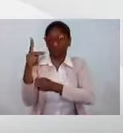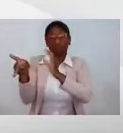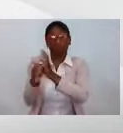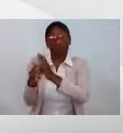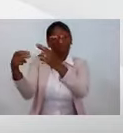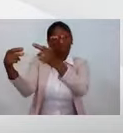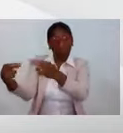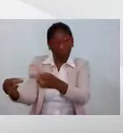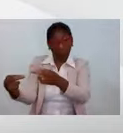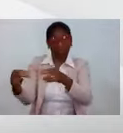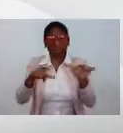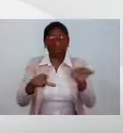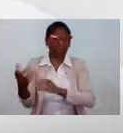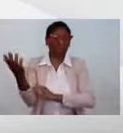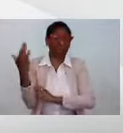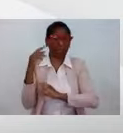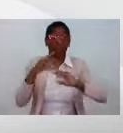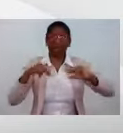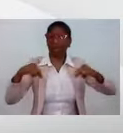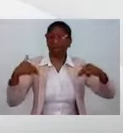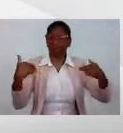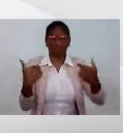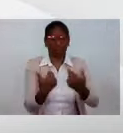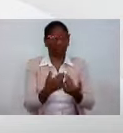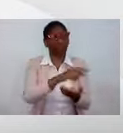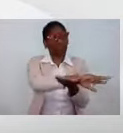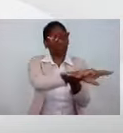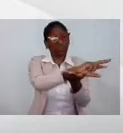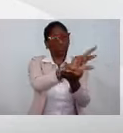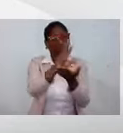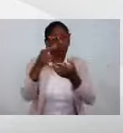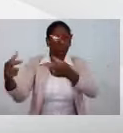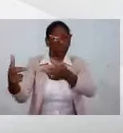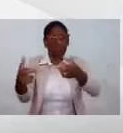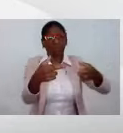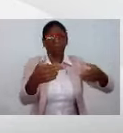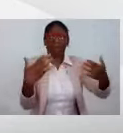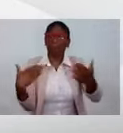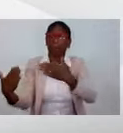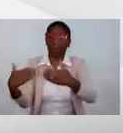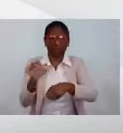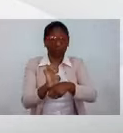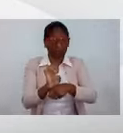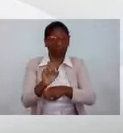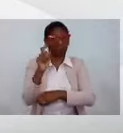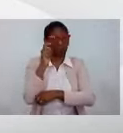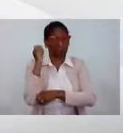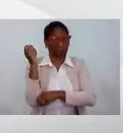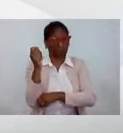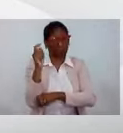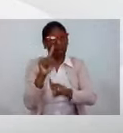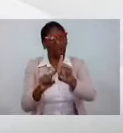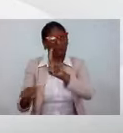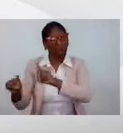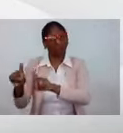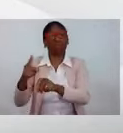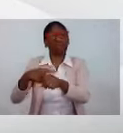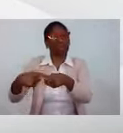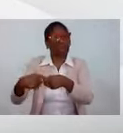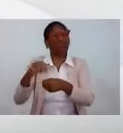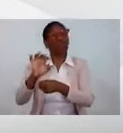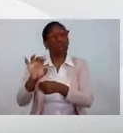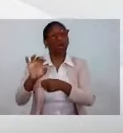Nós realizamos na semana passada uma reunião com as diversas regiões do Estado. Alguns municípios já estão intensificando